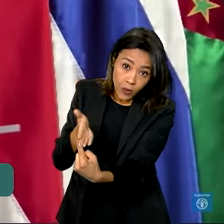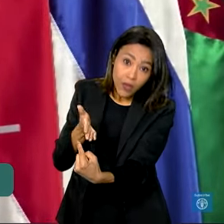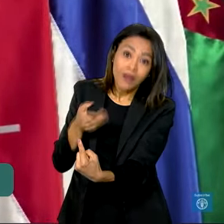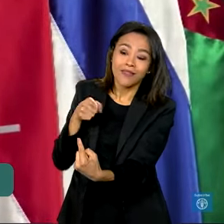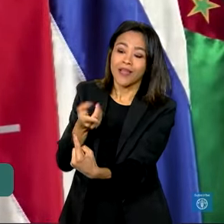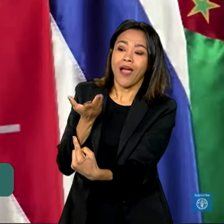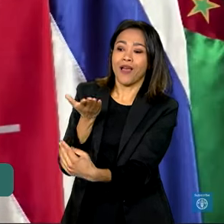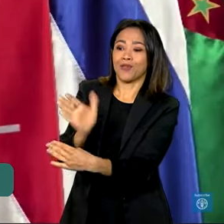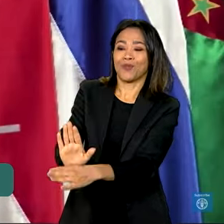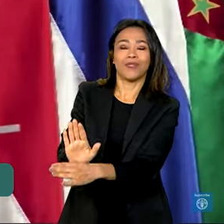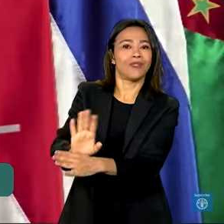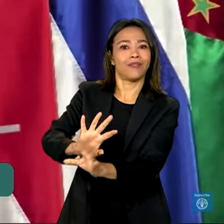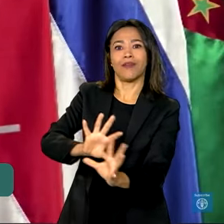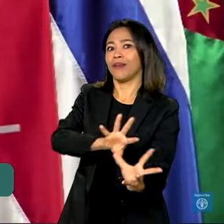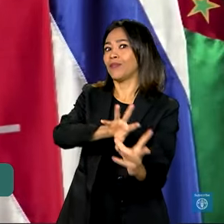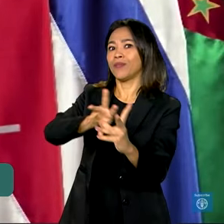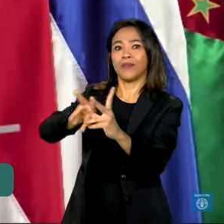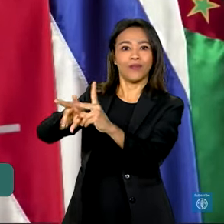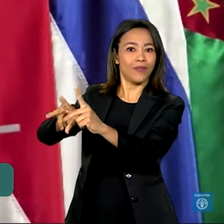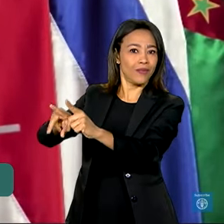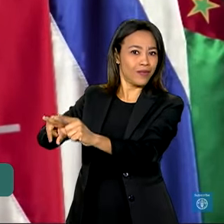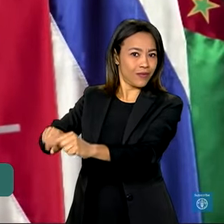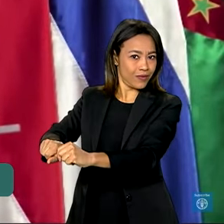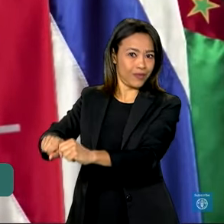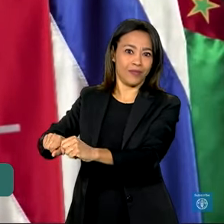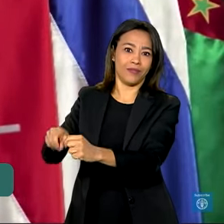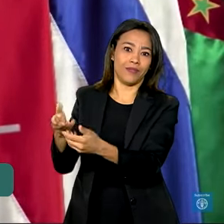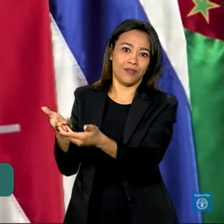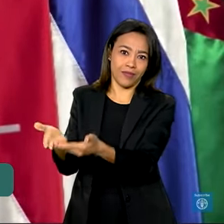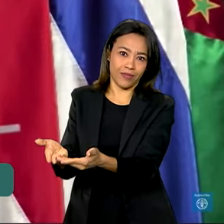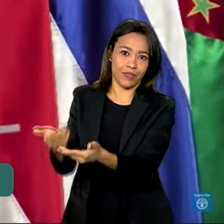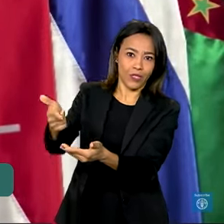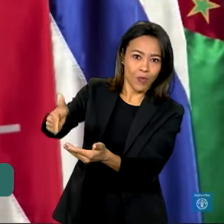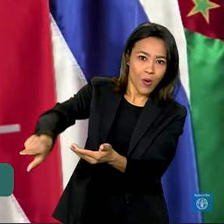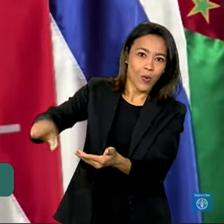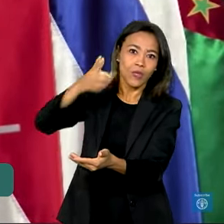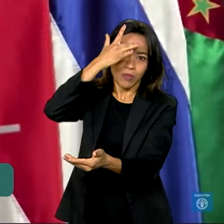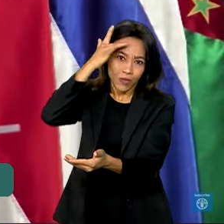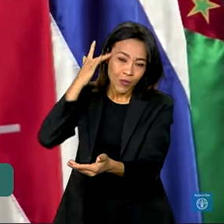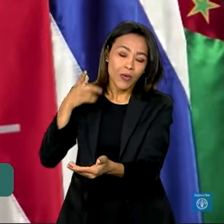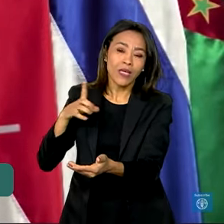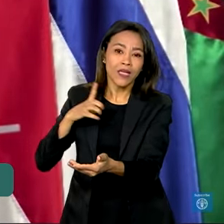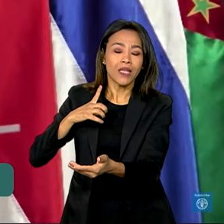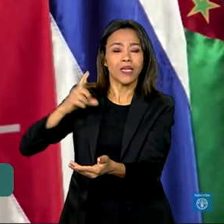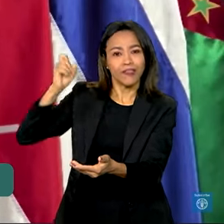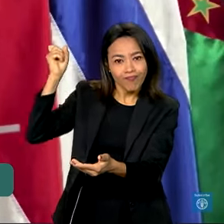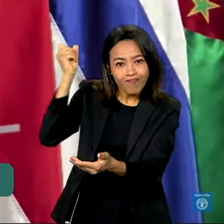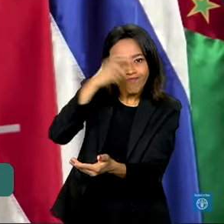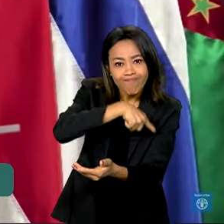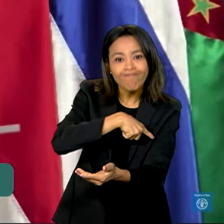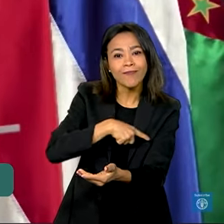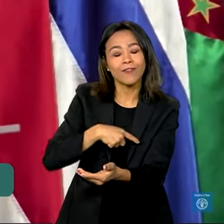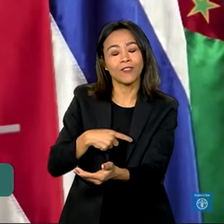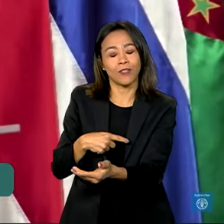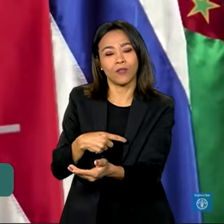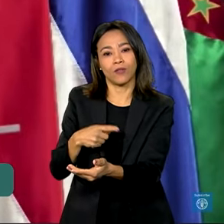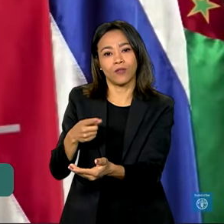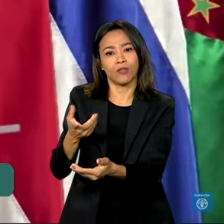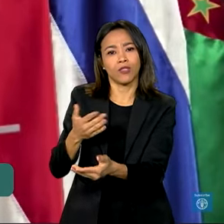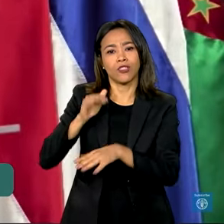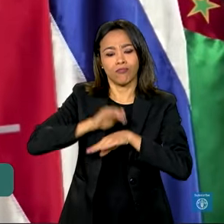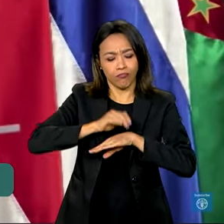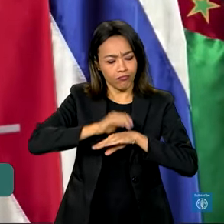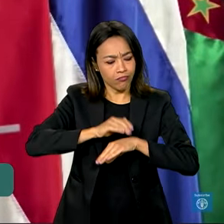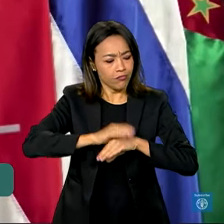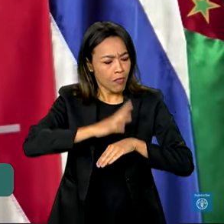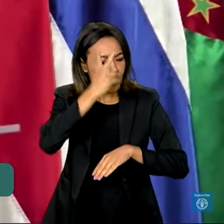você termina beneficiando aquela outra que tem mais dificuldade, não é? Até mesmo de autonomia